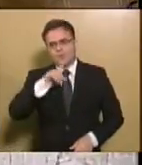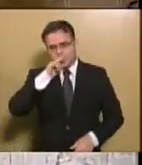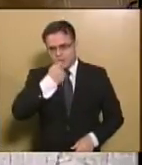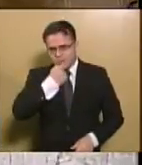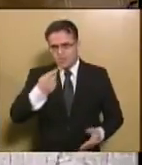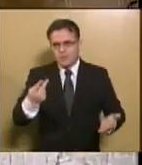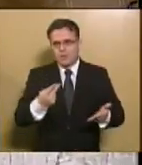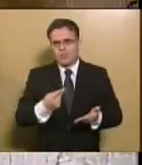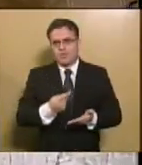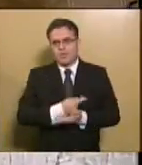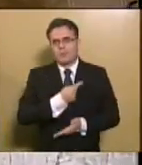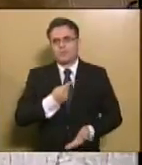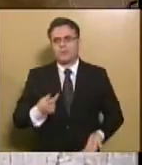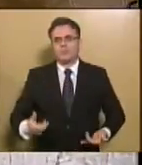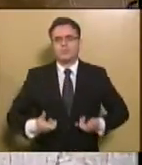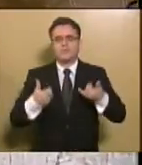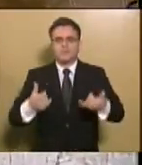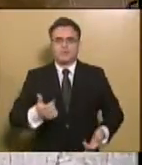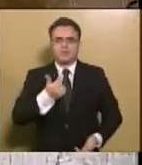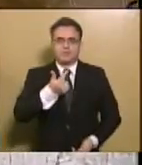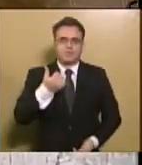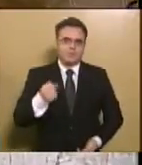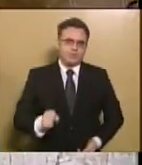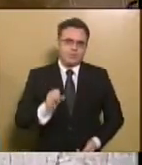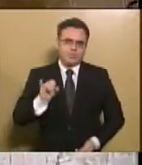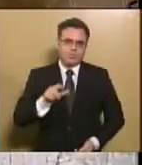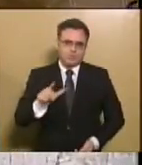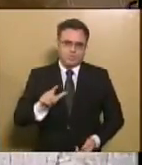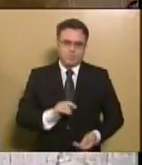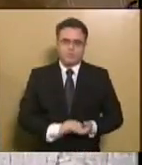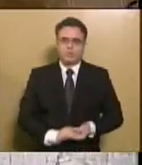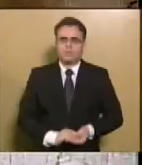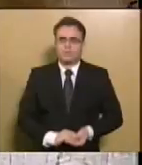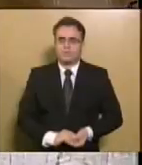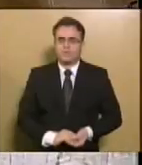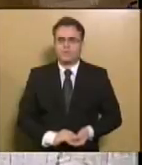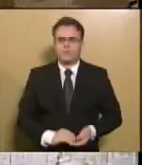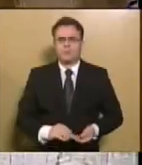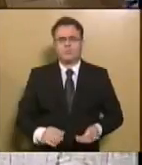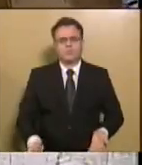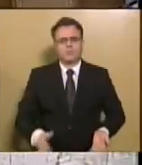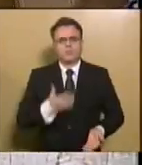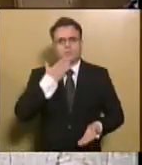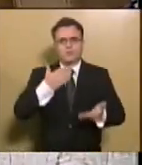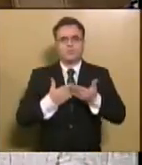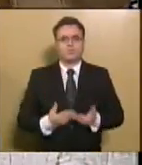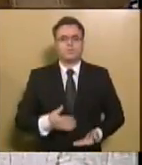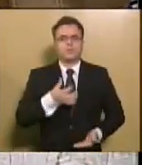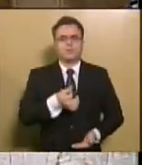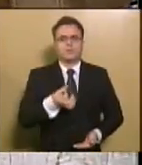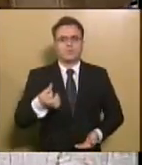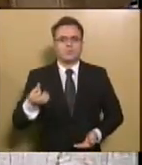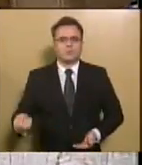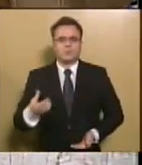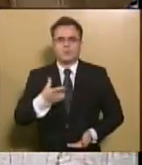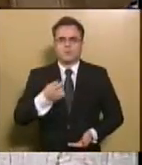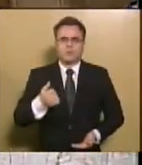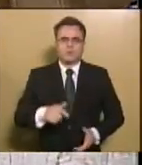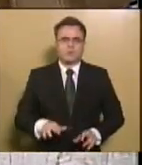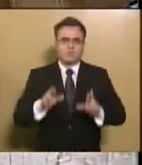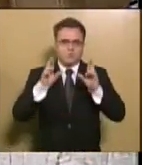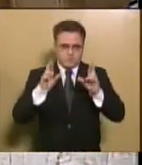dia 28 de julho. Requerimento de número 606, de autoria do deputado Vanderbal